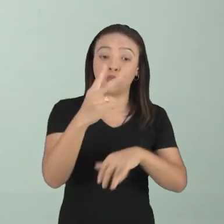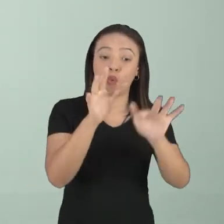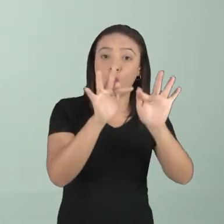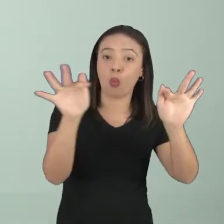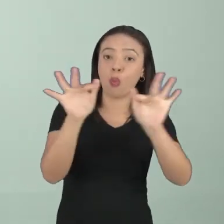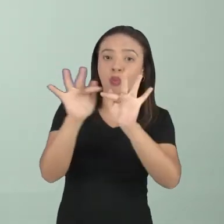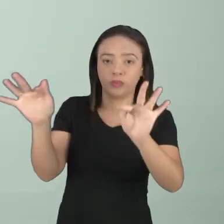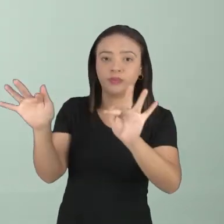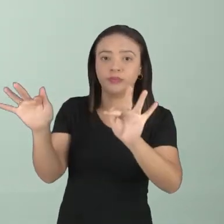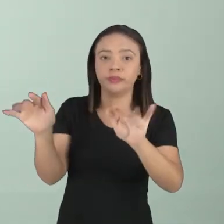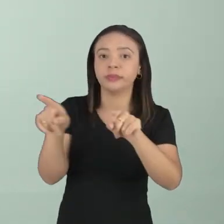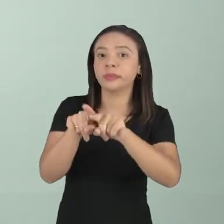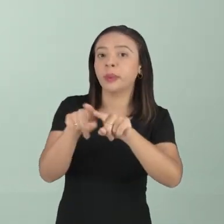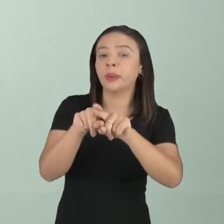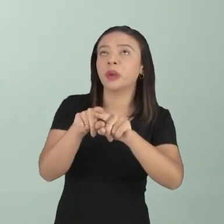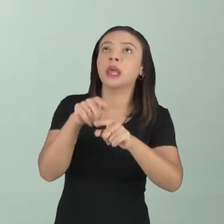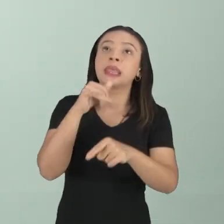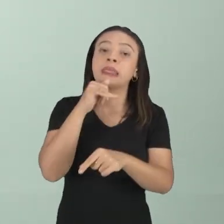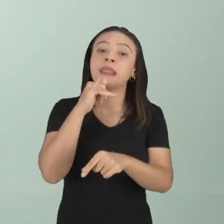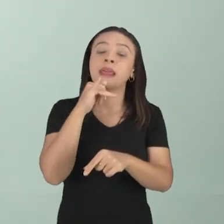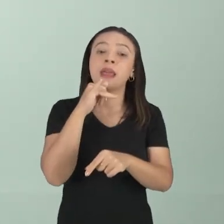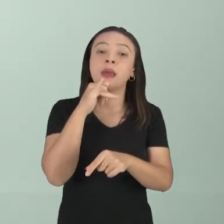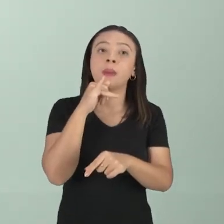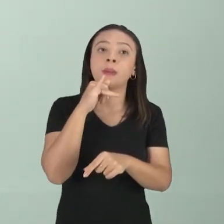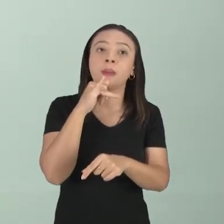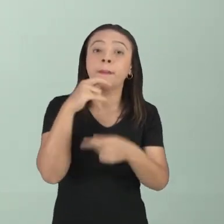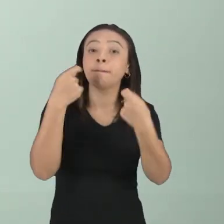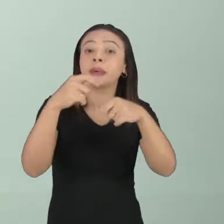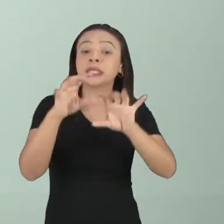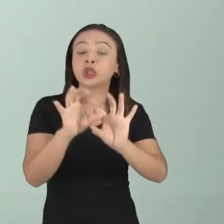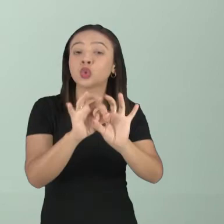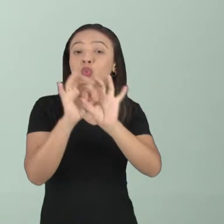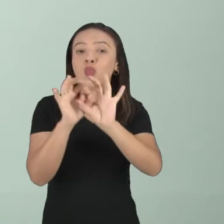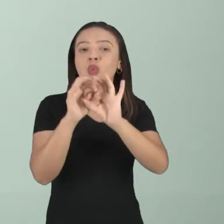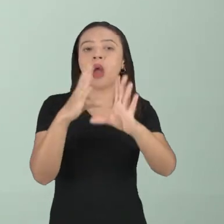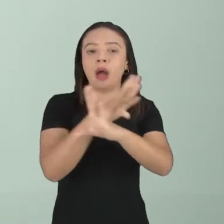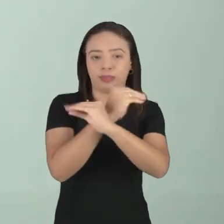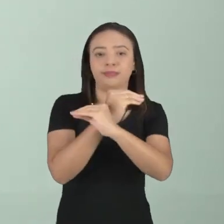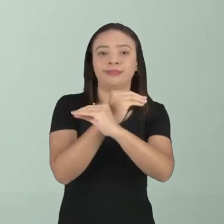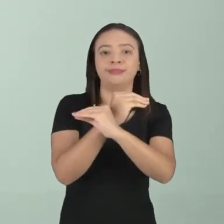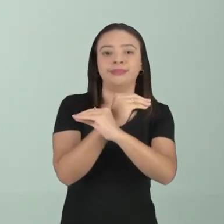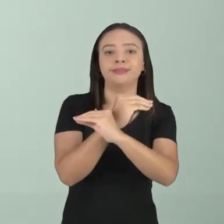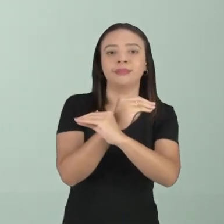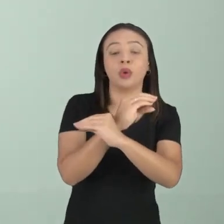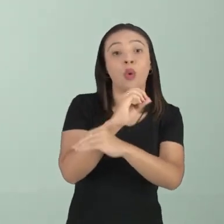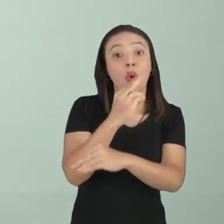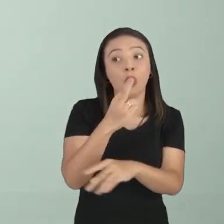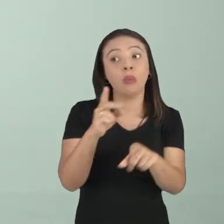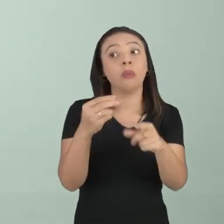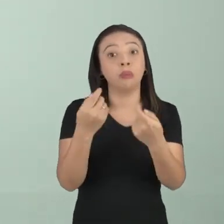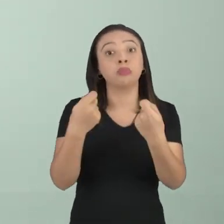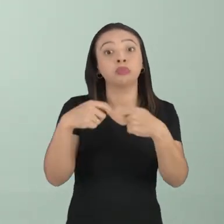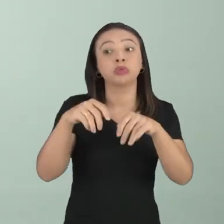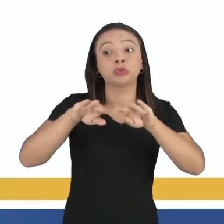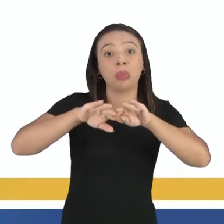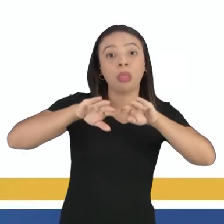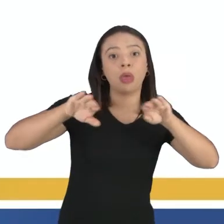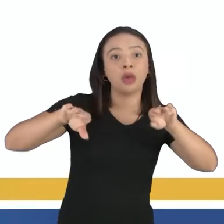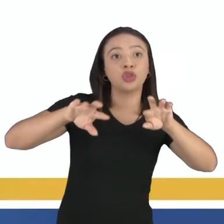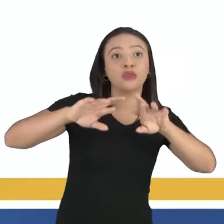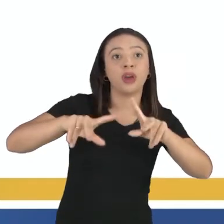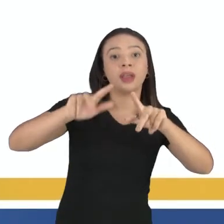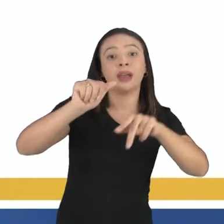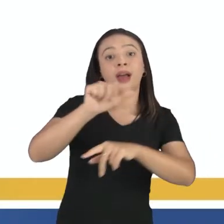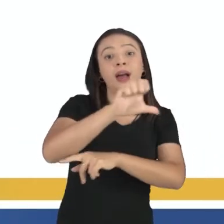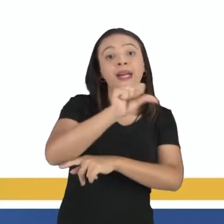orações. E elas vão ter, nesse caso aqui, elas vão ter que estar ligadas por essas conjunções aí. Ou não, né? Como a gente viu ali, as assindéticas